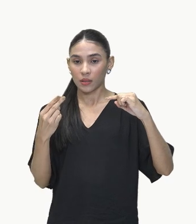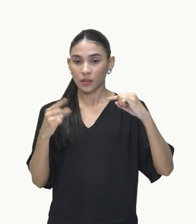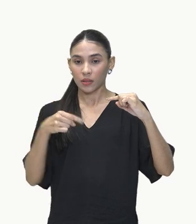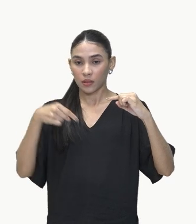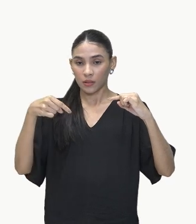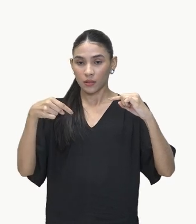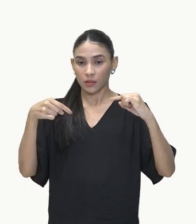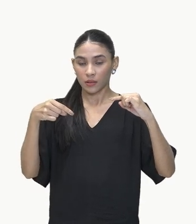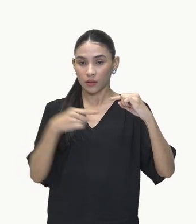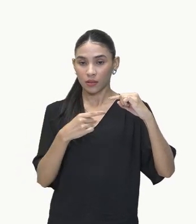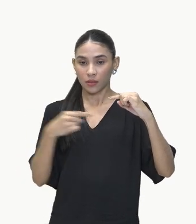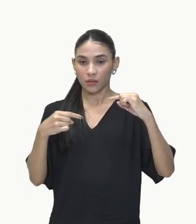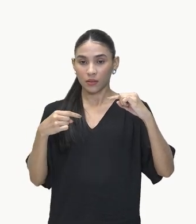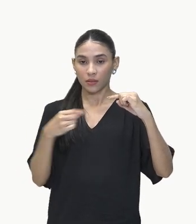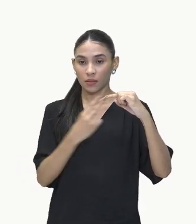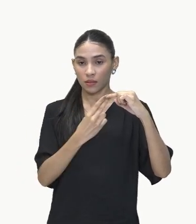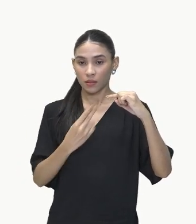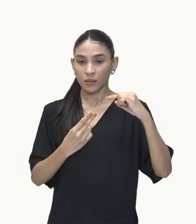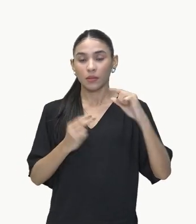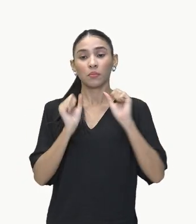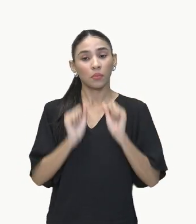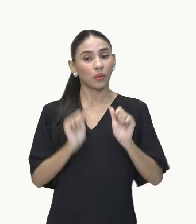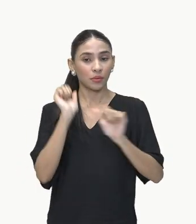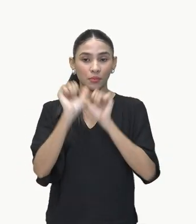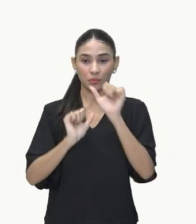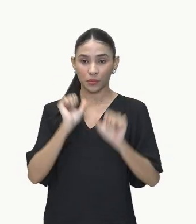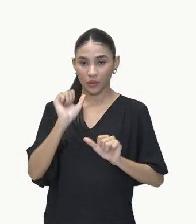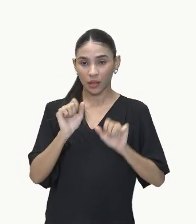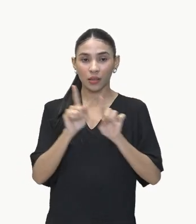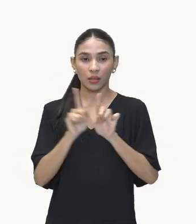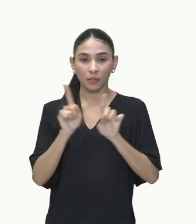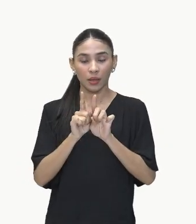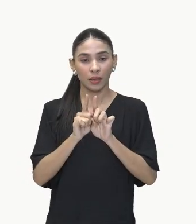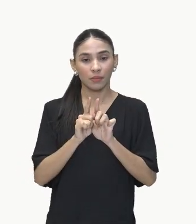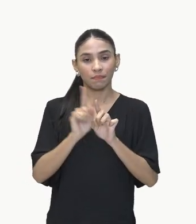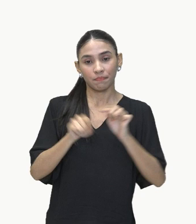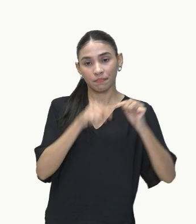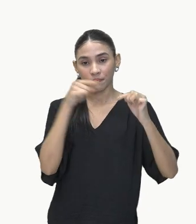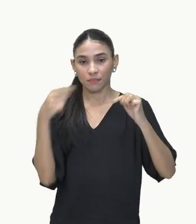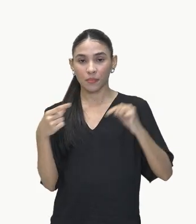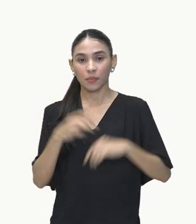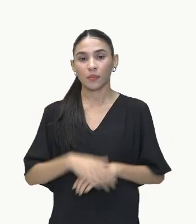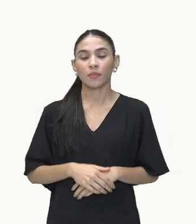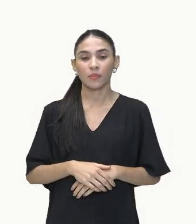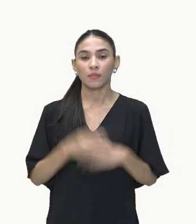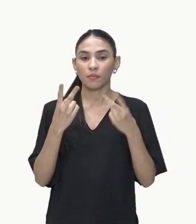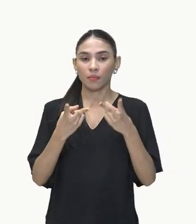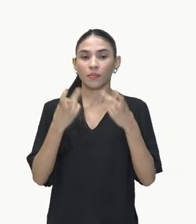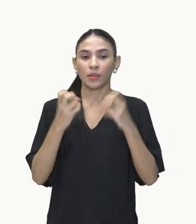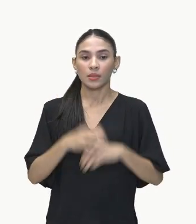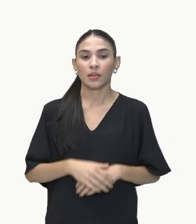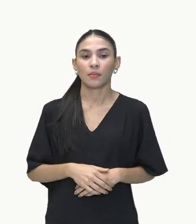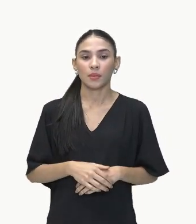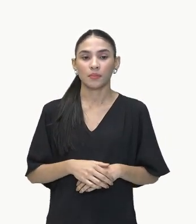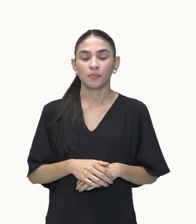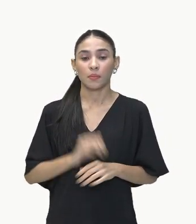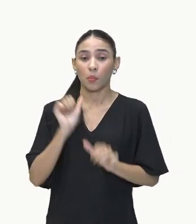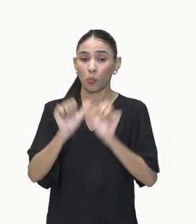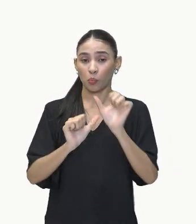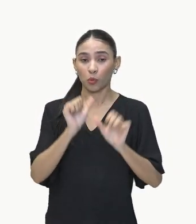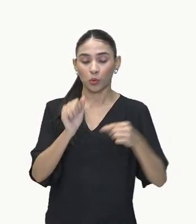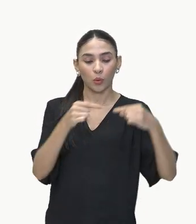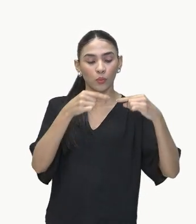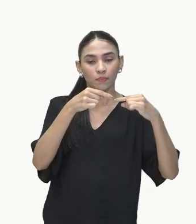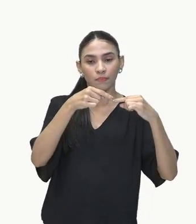essa ligação, ela pode mudar, ela vem para cá, que foi o que aconteceu, ó. Tá aqui, essa ligação veio para cá, tá